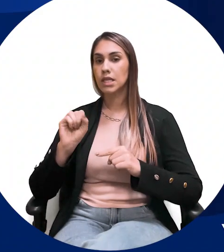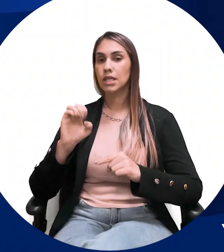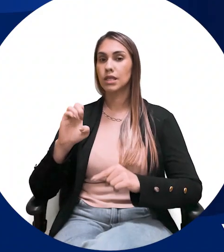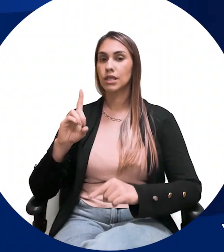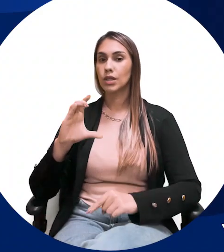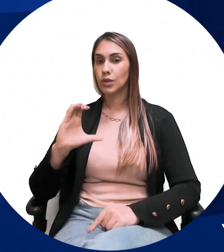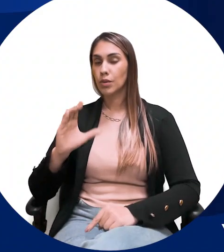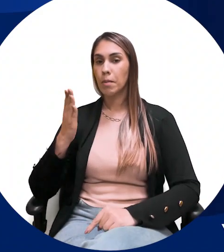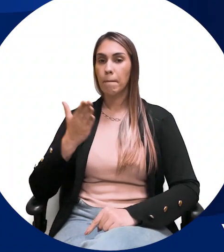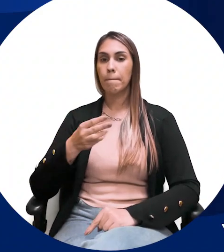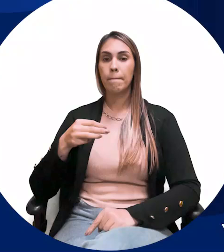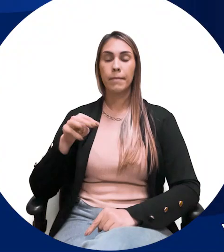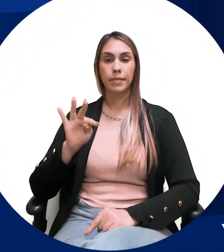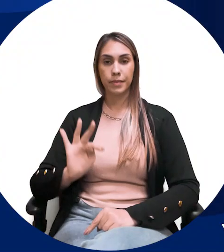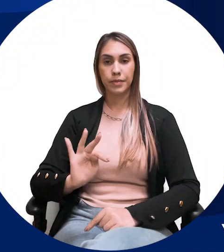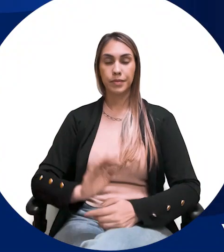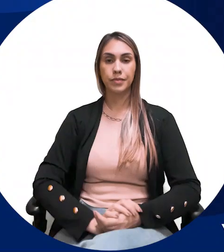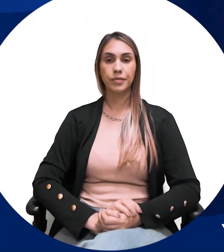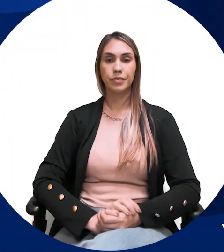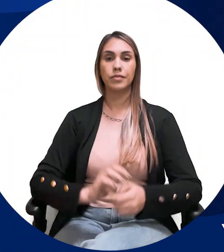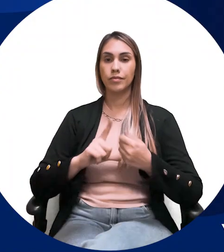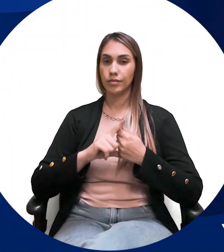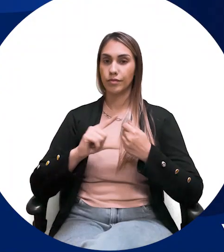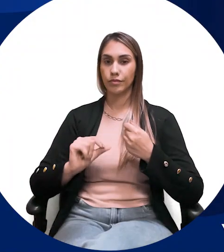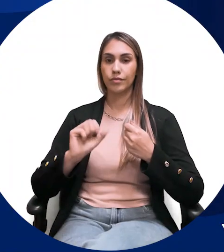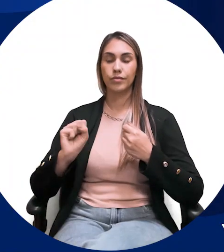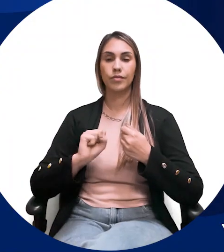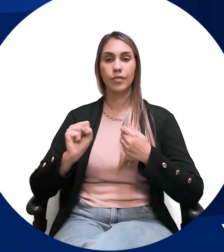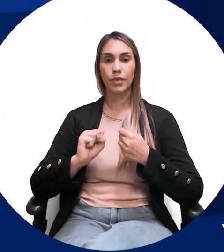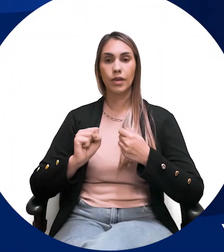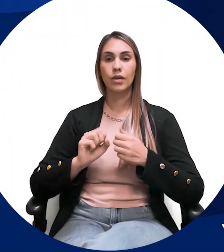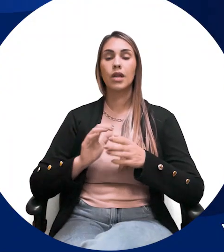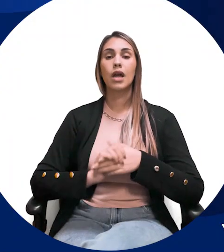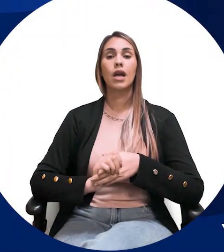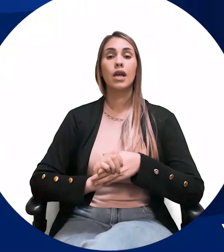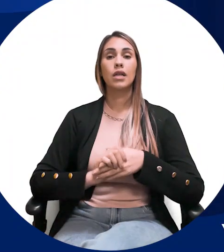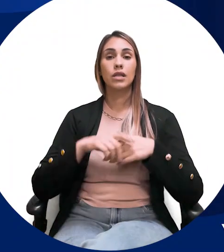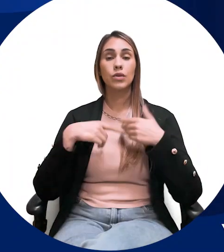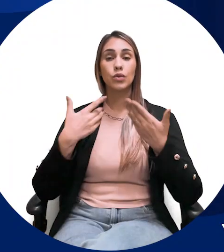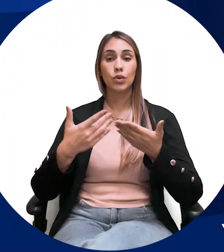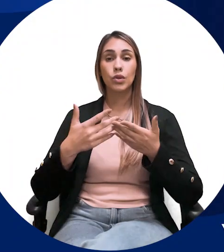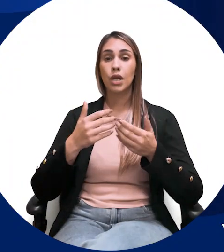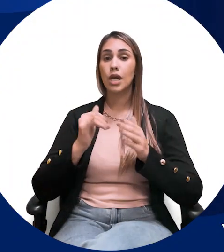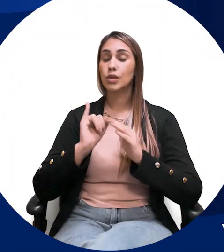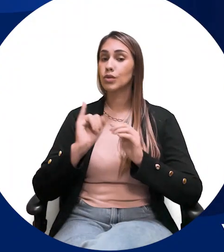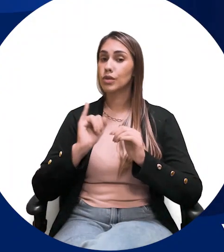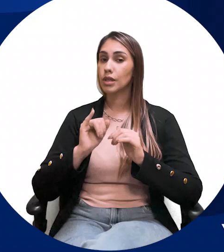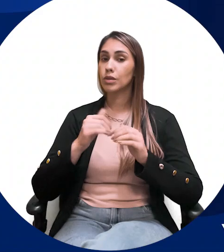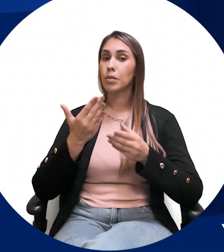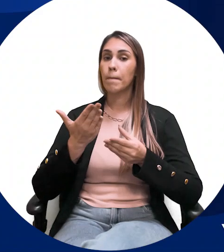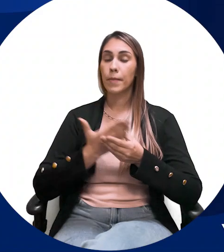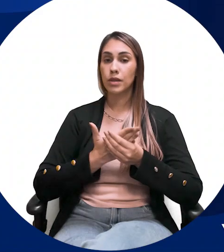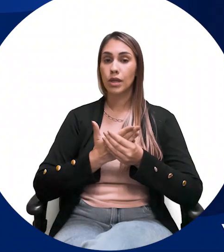da SEDUC/MT, através do portal COS. Artigo 8º. Compete ao servidor a